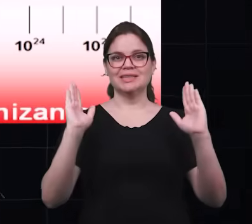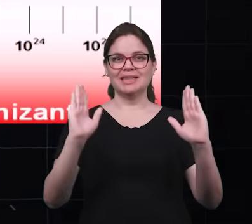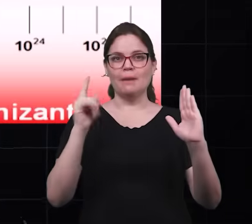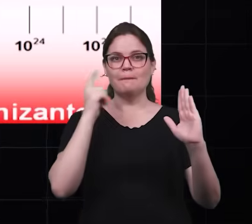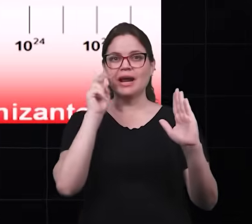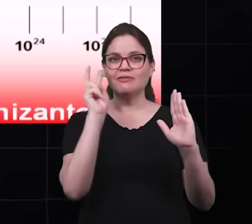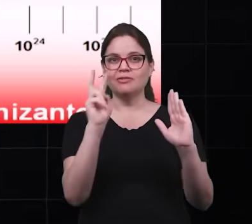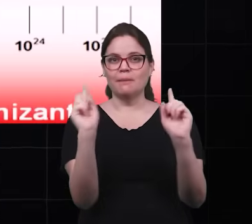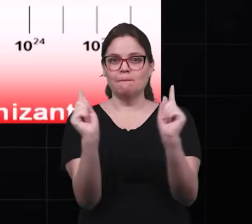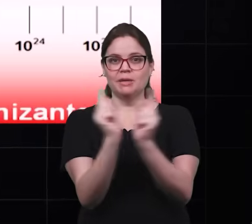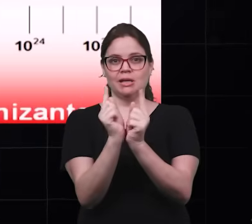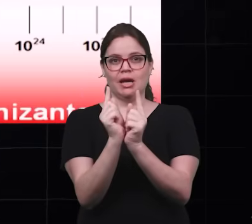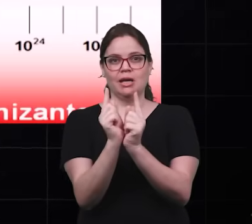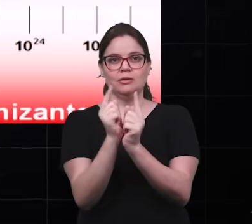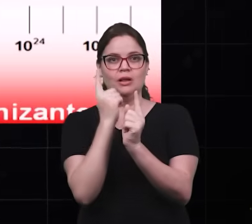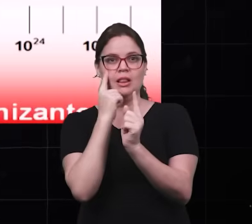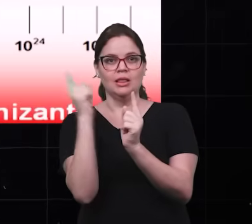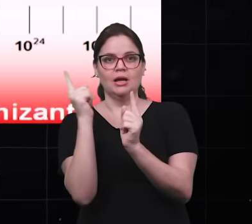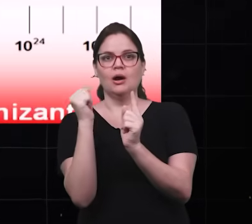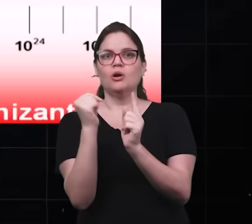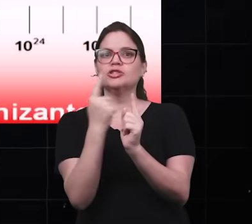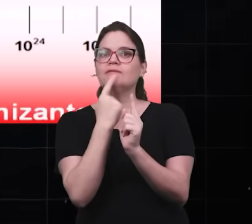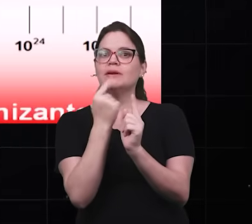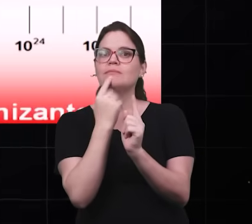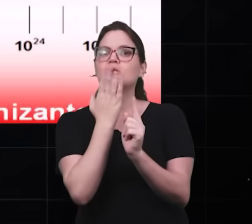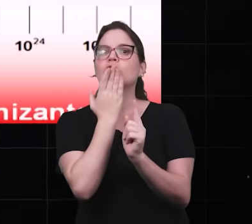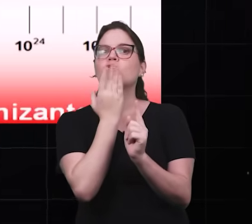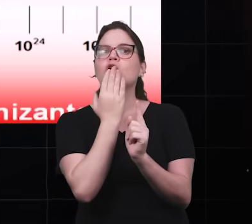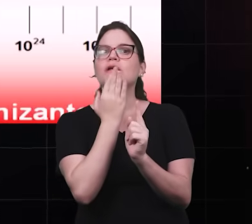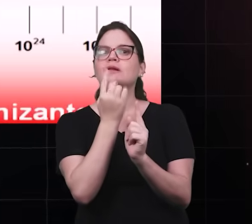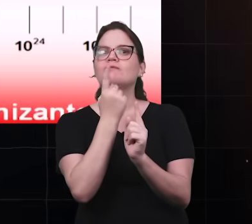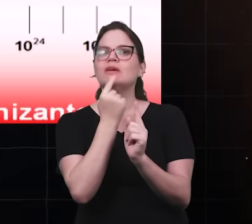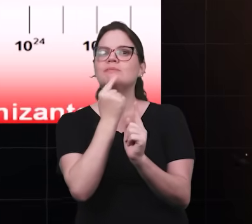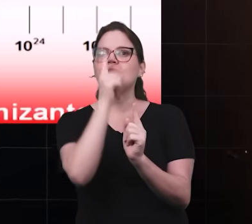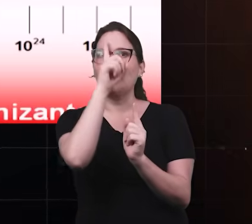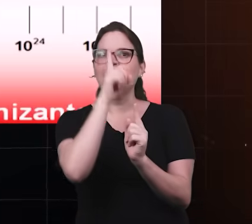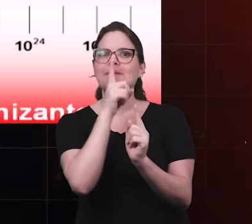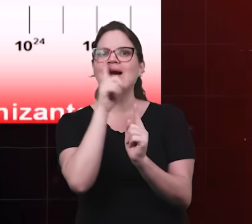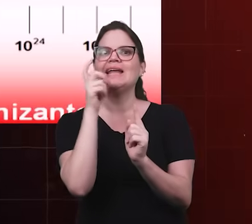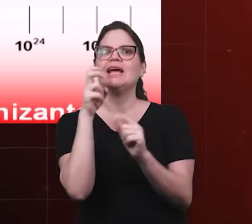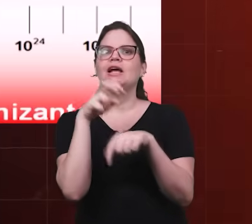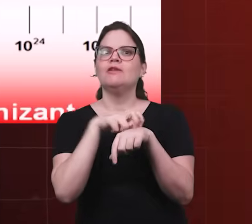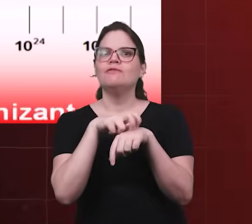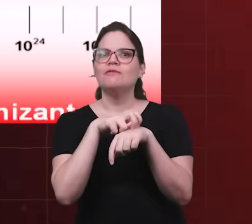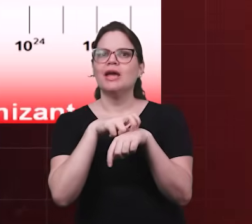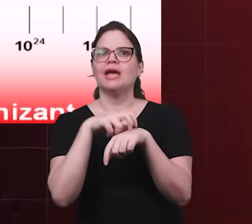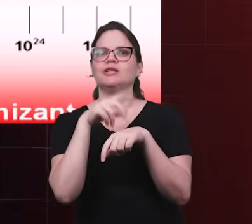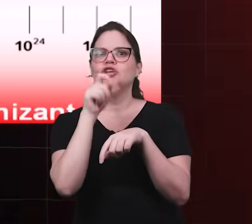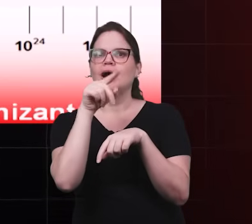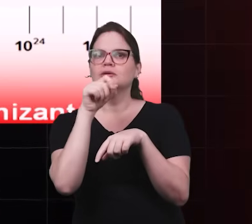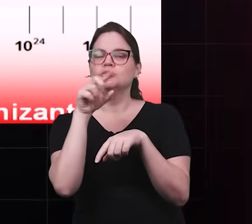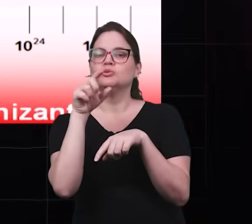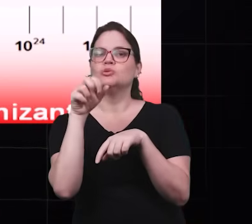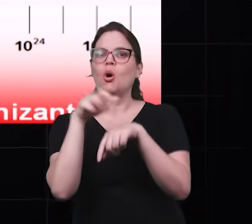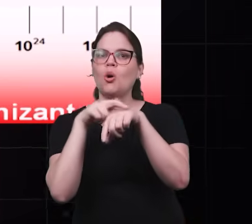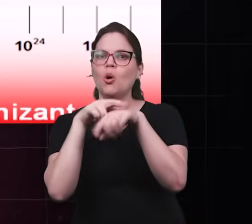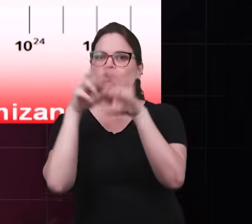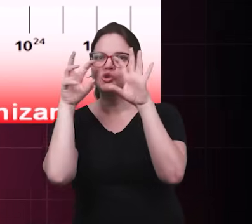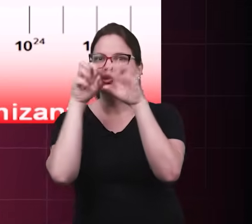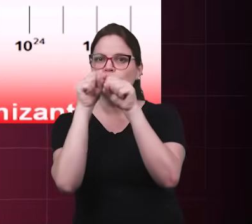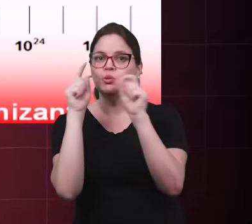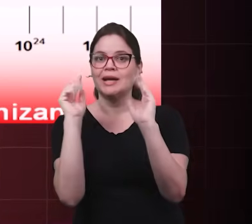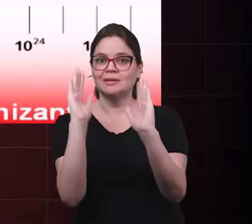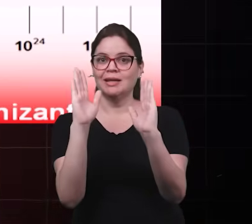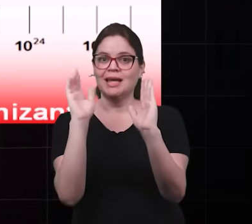desse espectro, que é aquela parte onde estão as cores, que é a luz que o nosso olho consegue enxergar. Então, aquele pedacinho